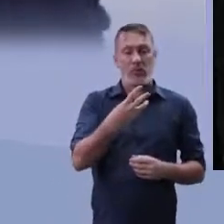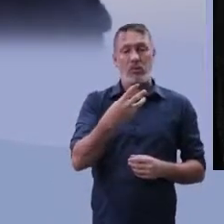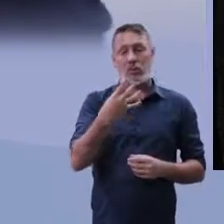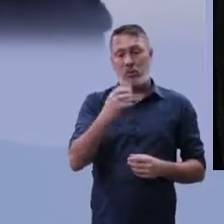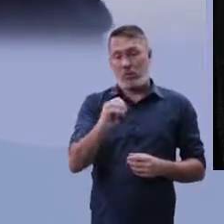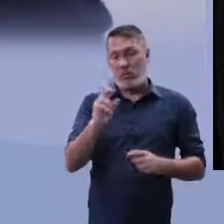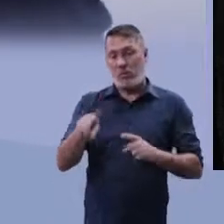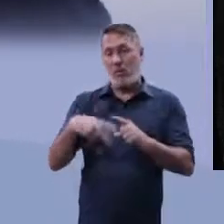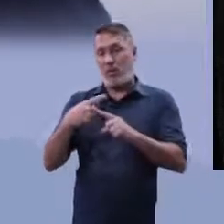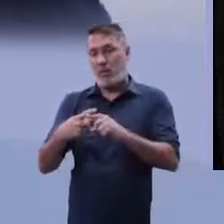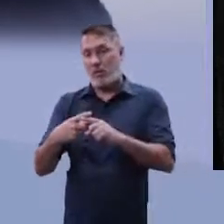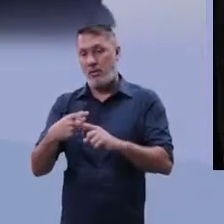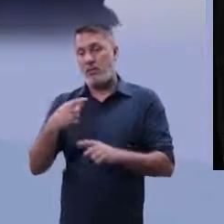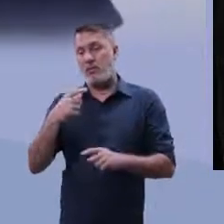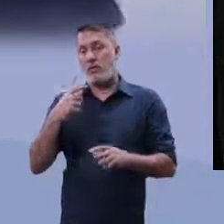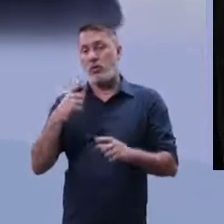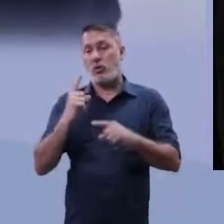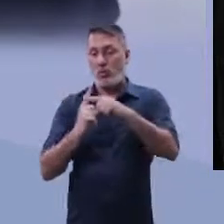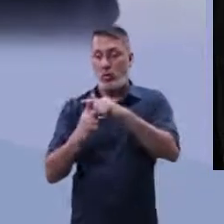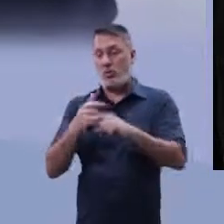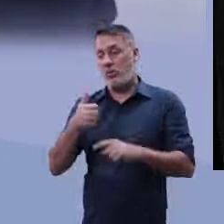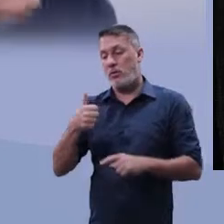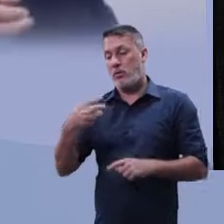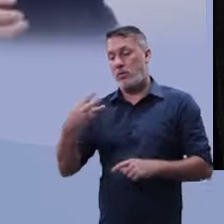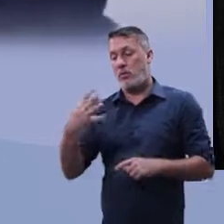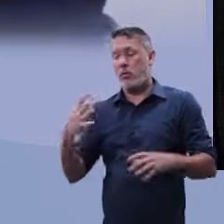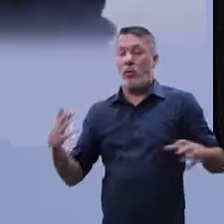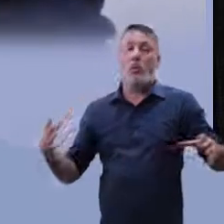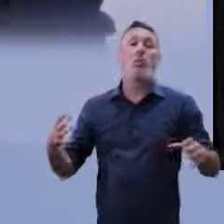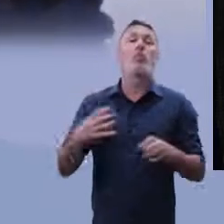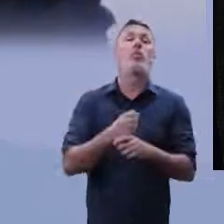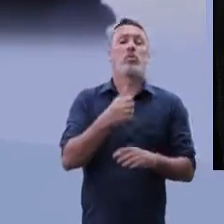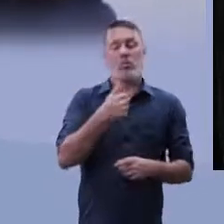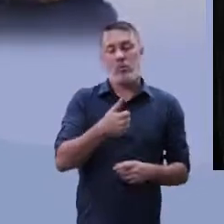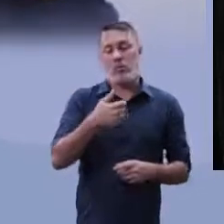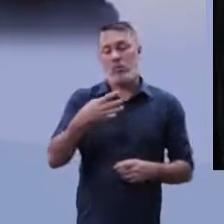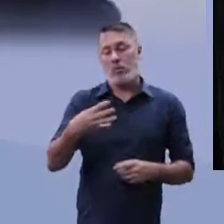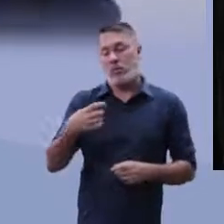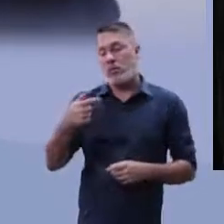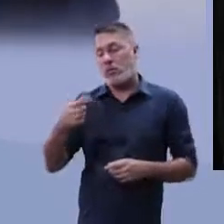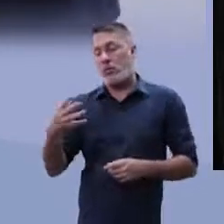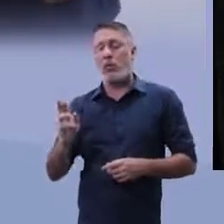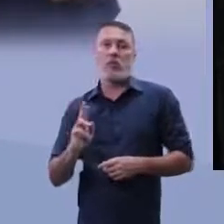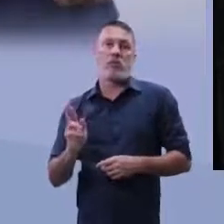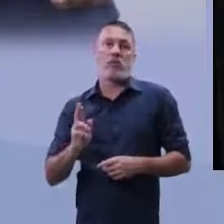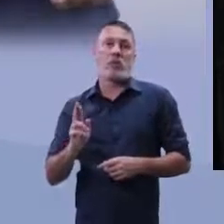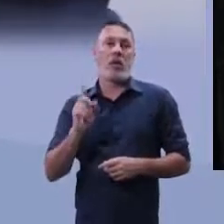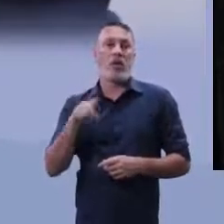pegar 1.340, somar com 134, você vai ter R$